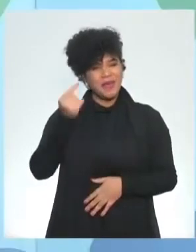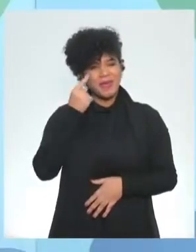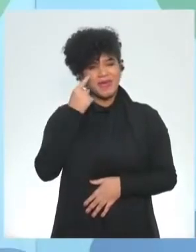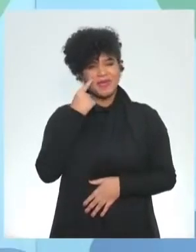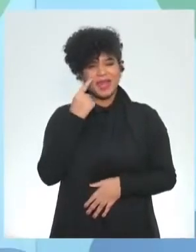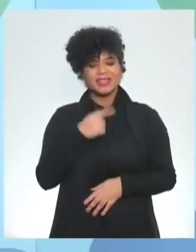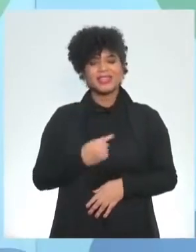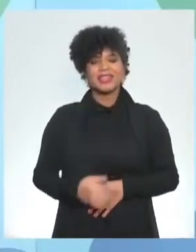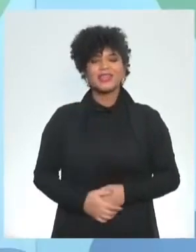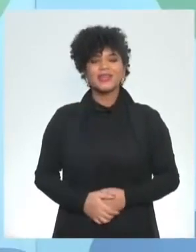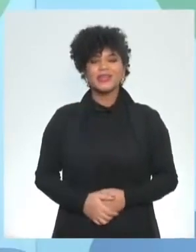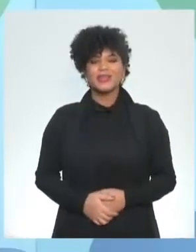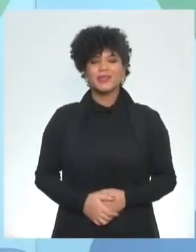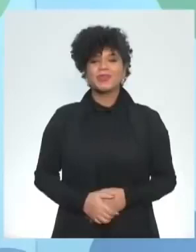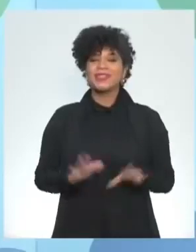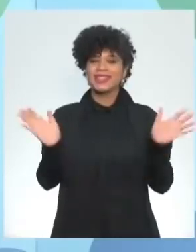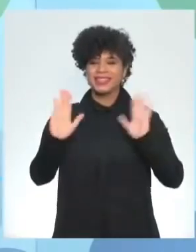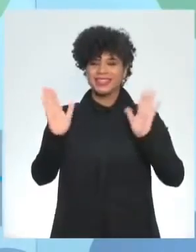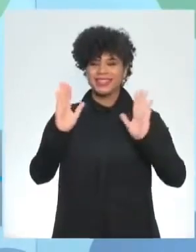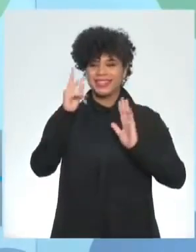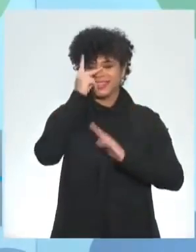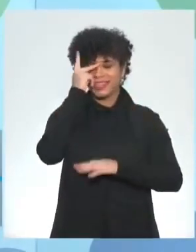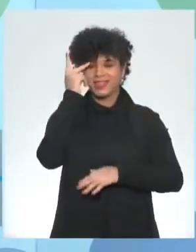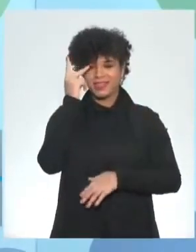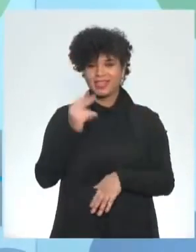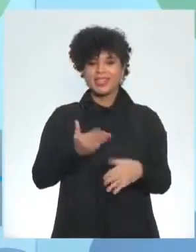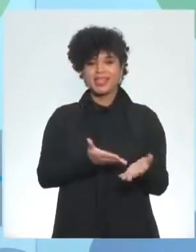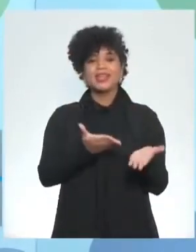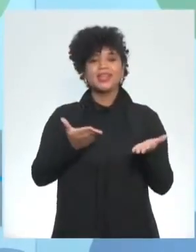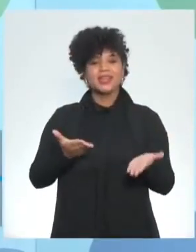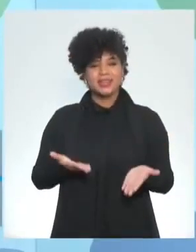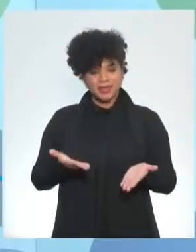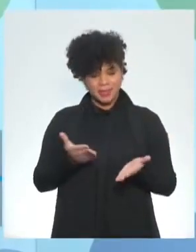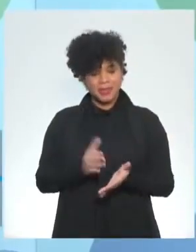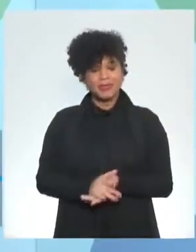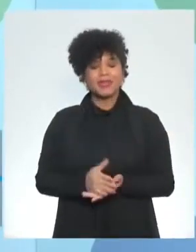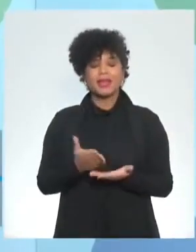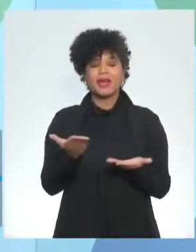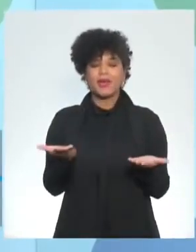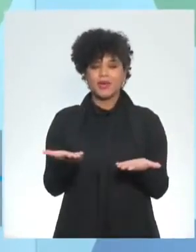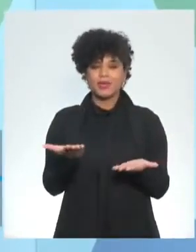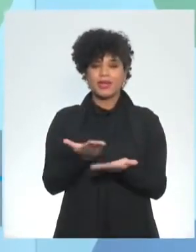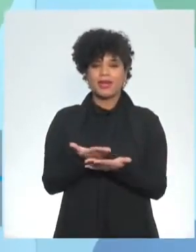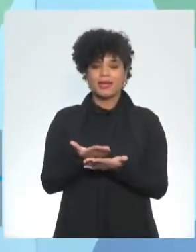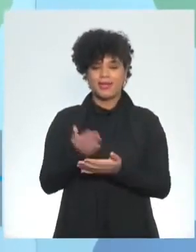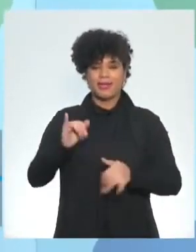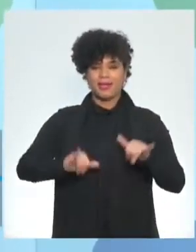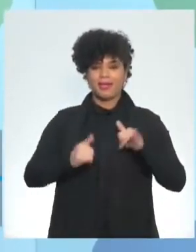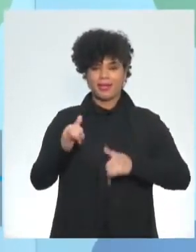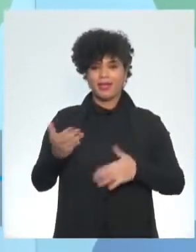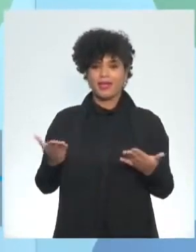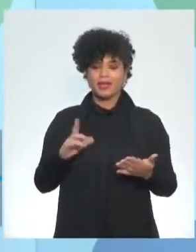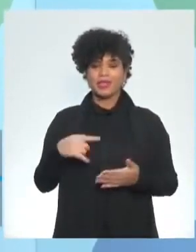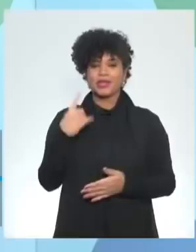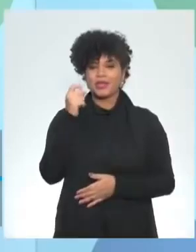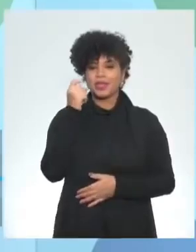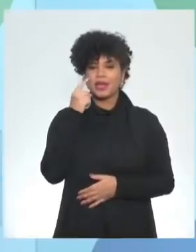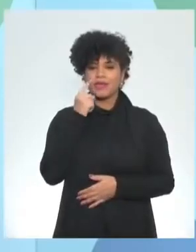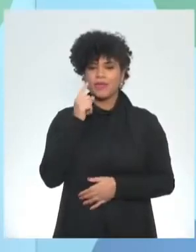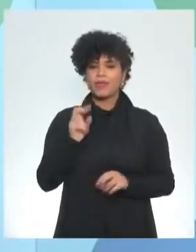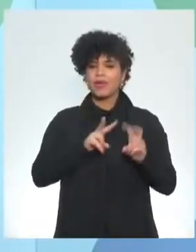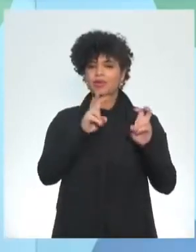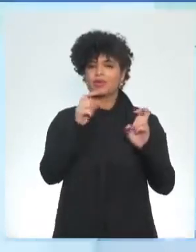ácidos aqui. Olá, gente. Sejam bem-vindos para mais uma aula de Química. E hoje a gente vai trabalhar com